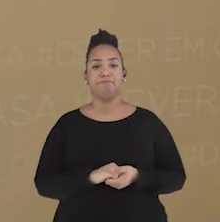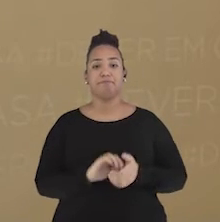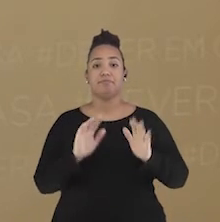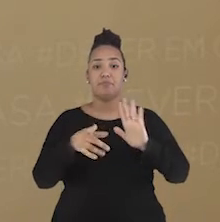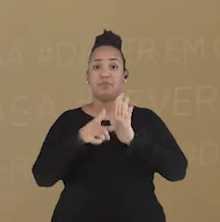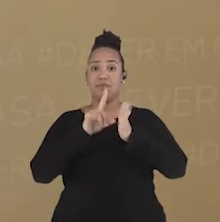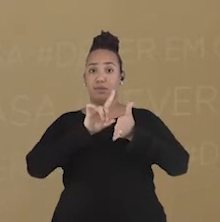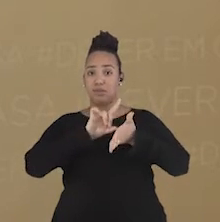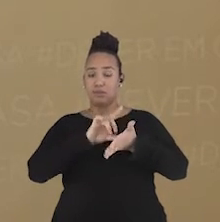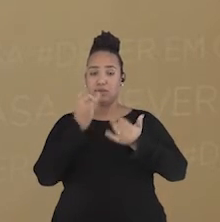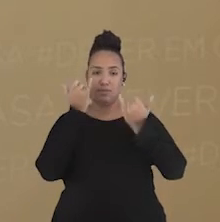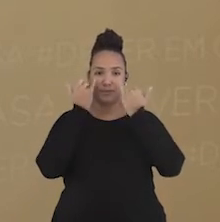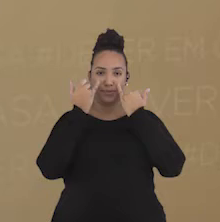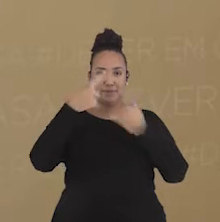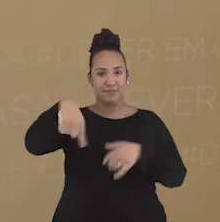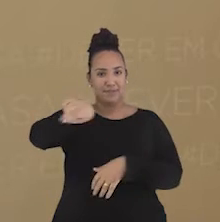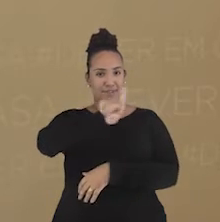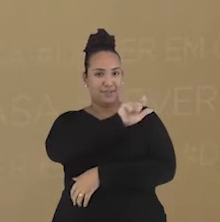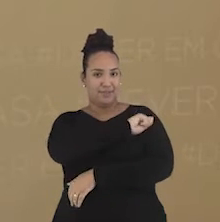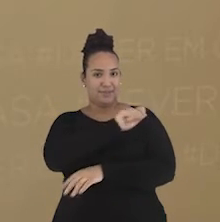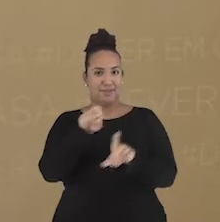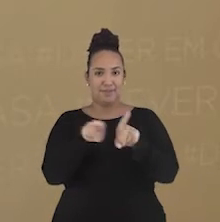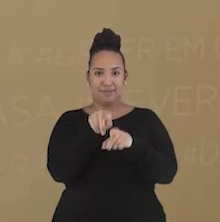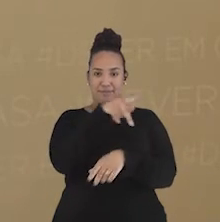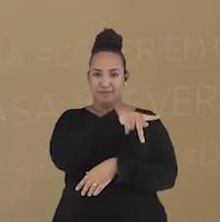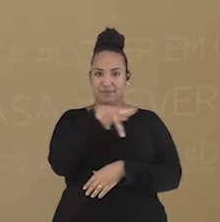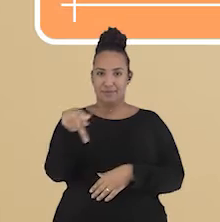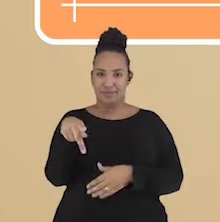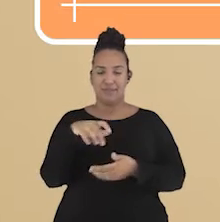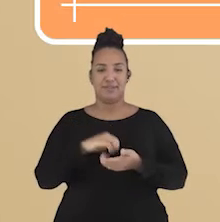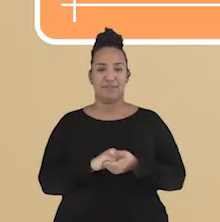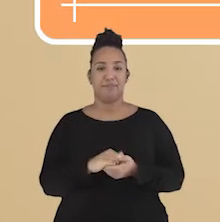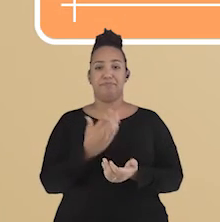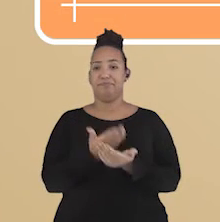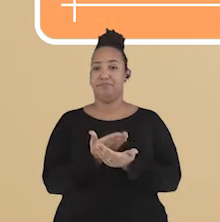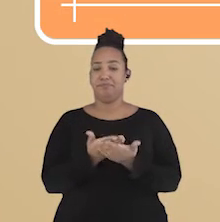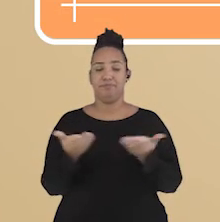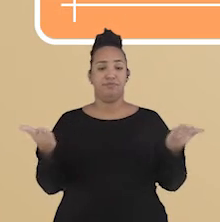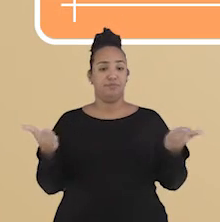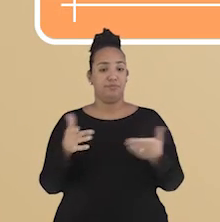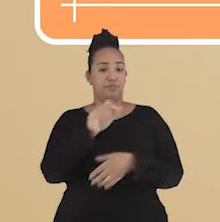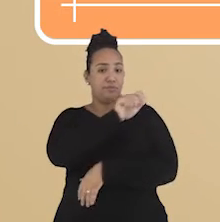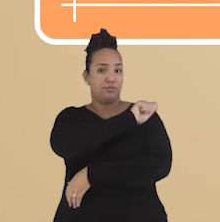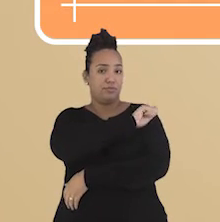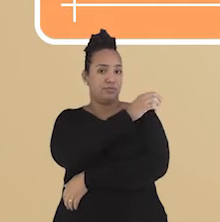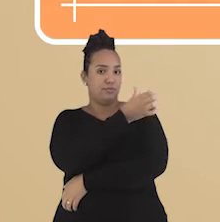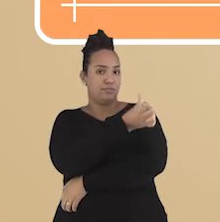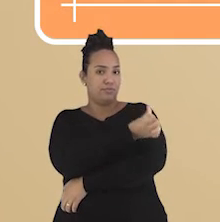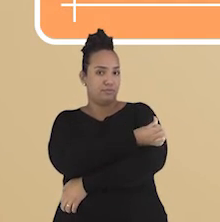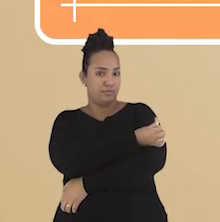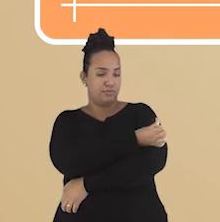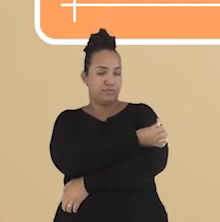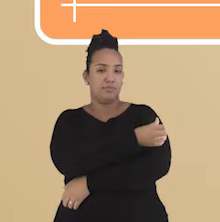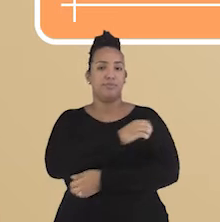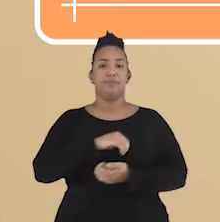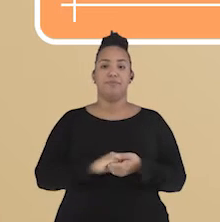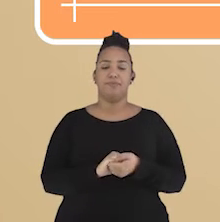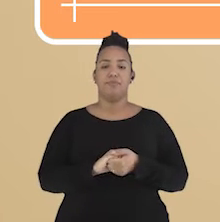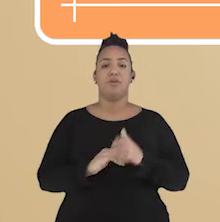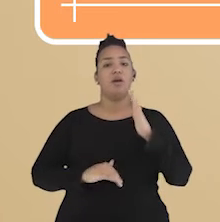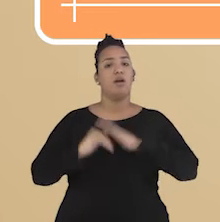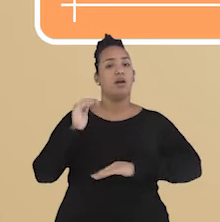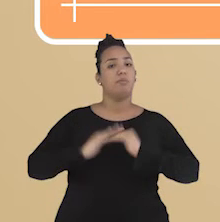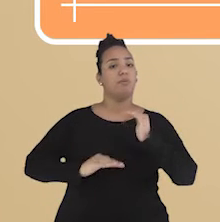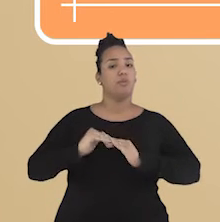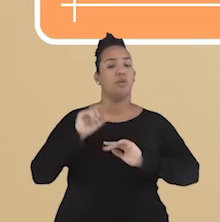vou passar algumas informações para vocês, estudantes e professores. A aula de hoje é para as turmas do 6º ano dos anos finais e